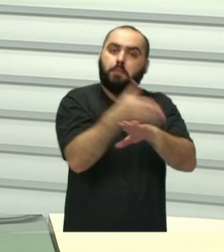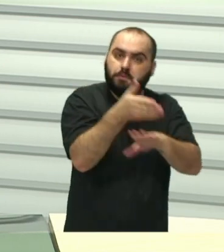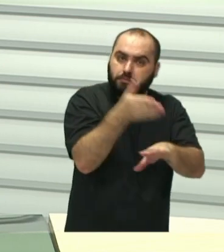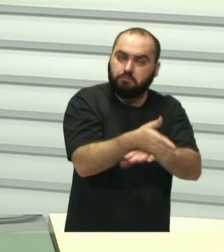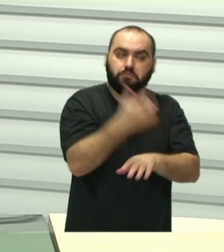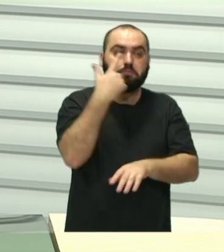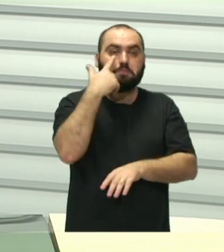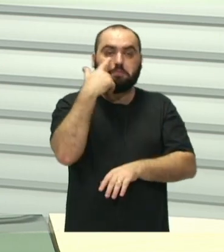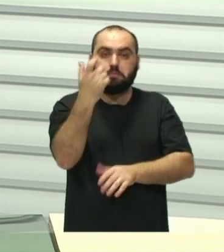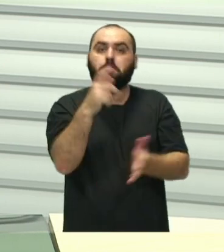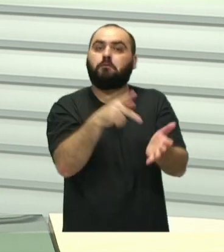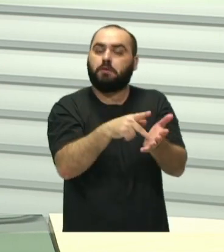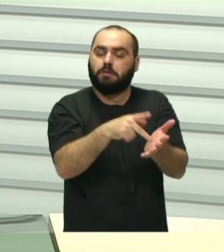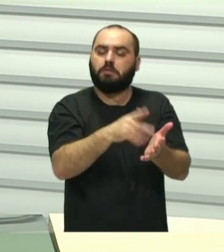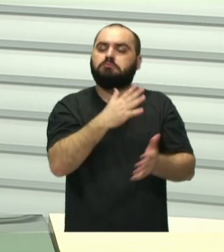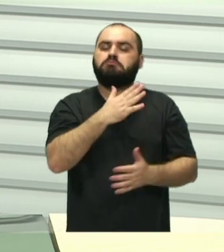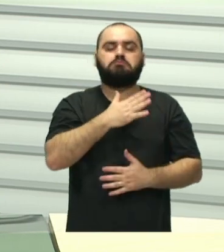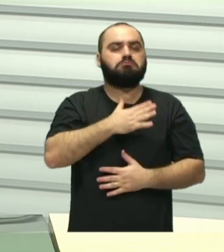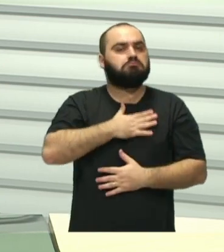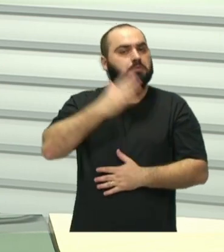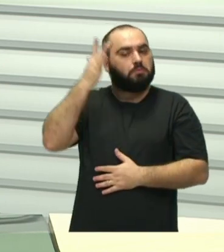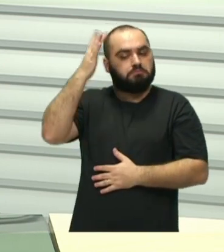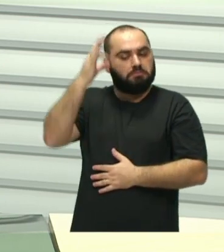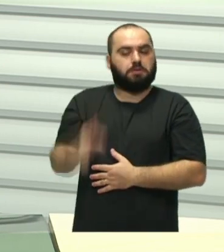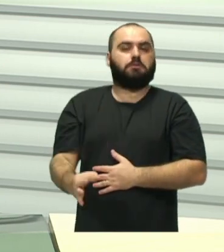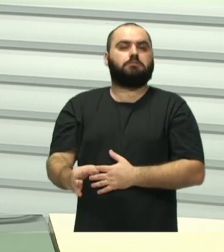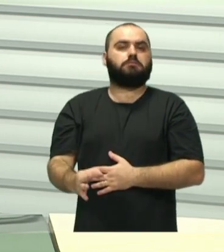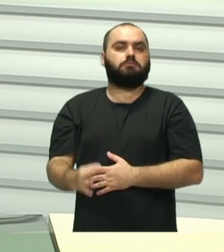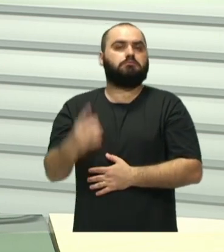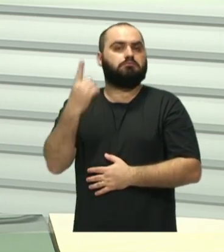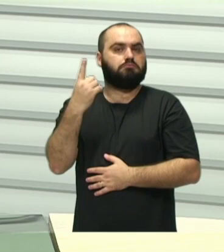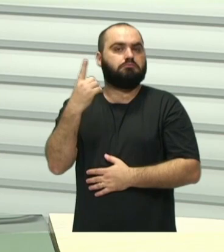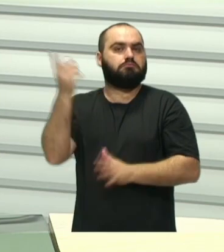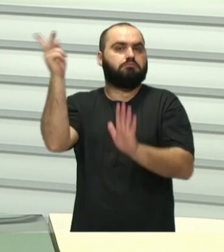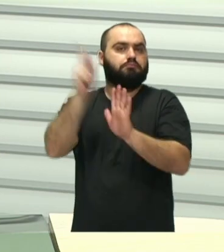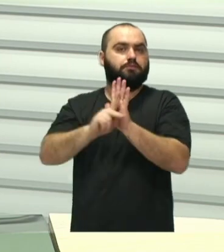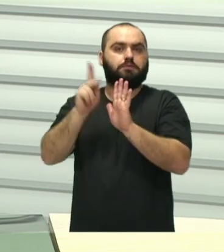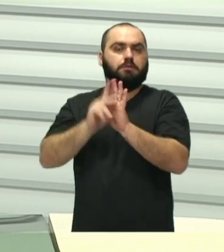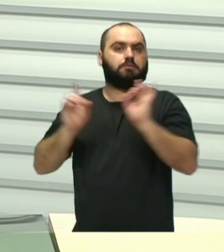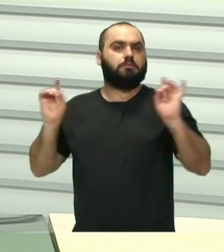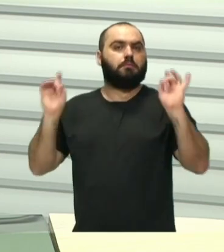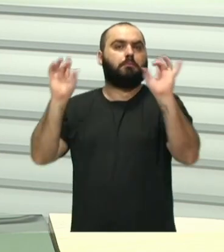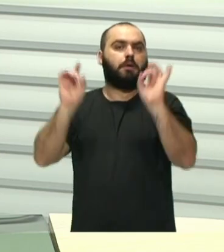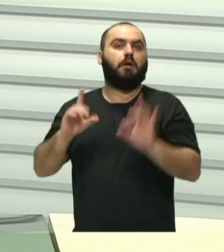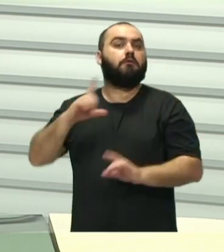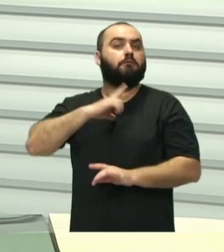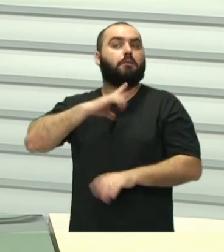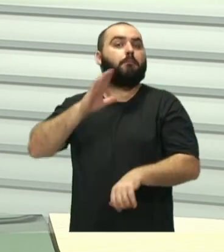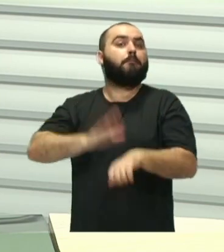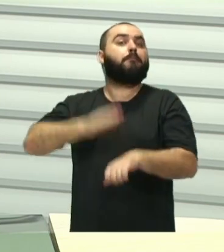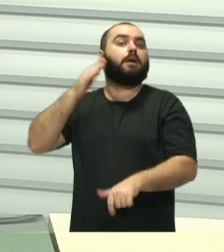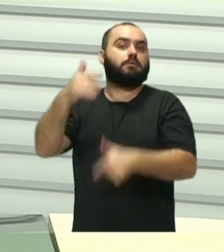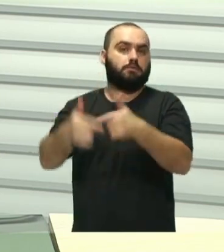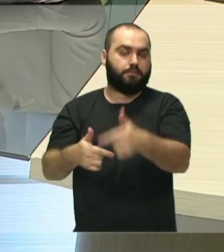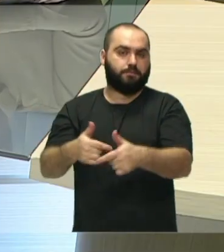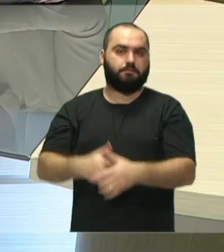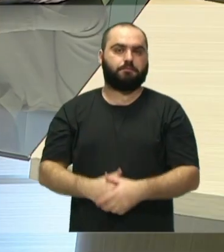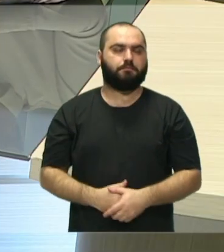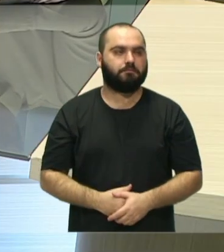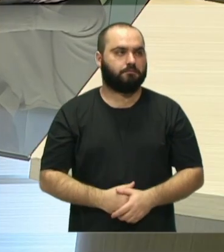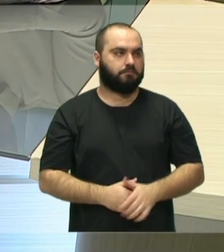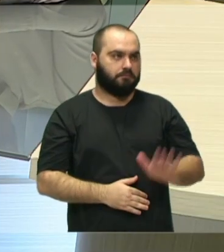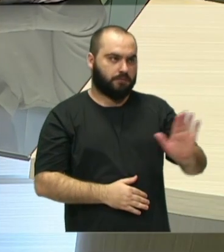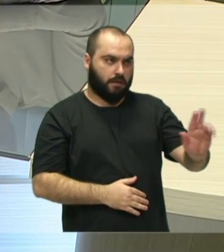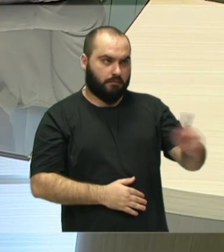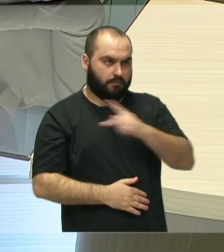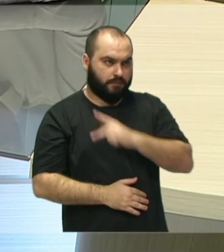interessante e tenho certeza que é um programa um evento de sucesso e devemos ter outras edições Presidente dois